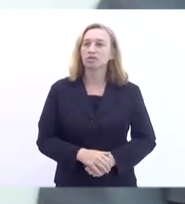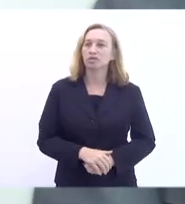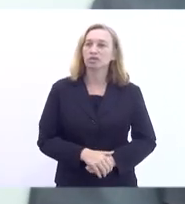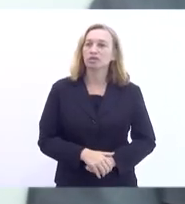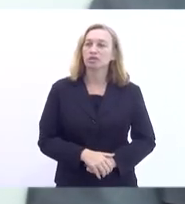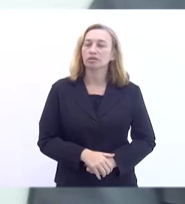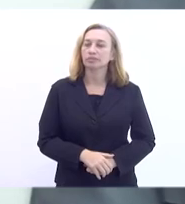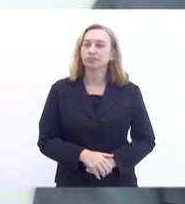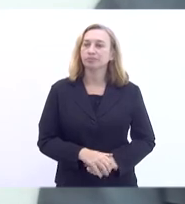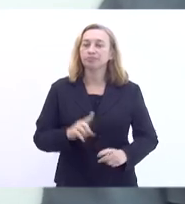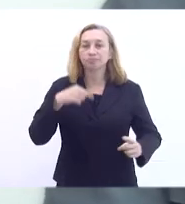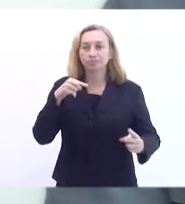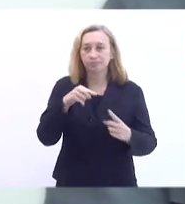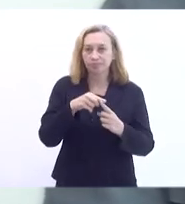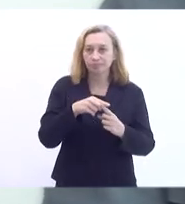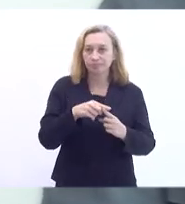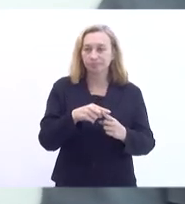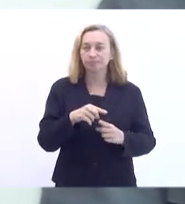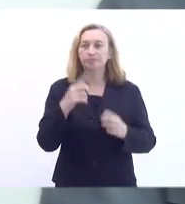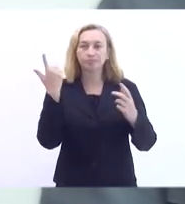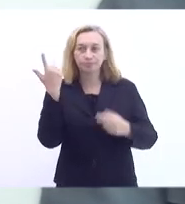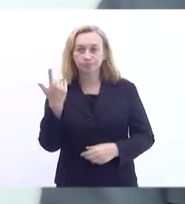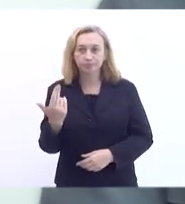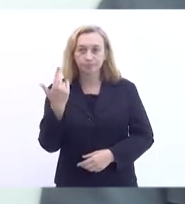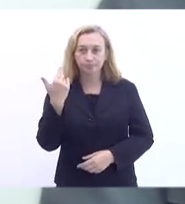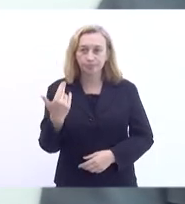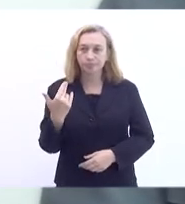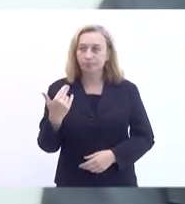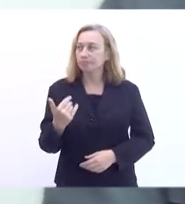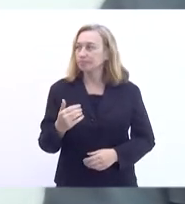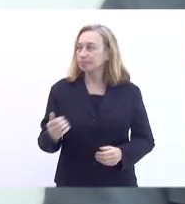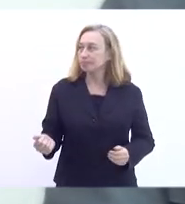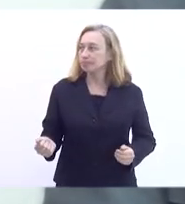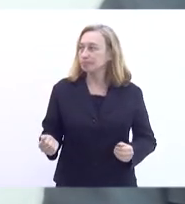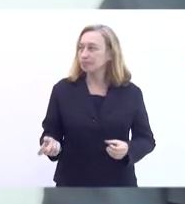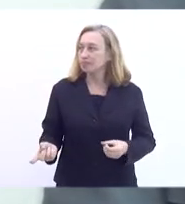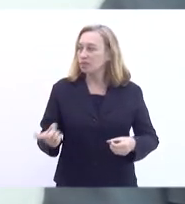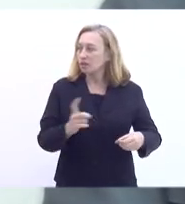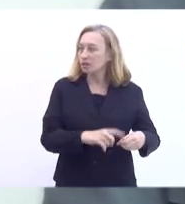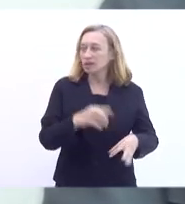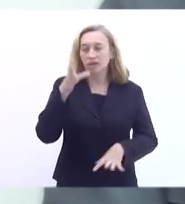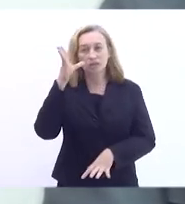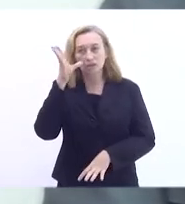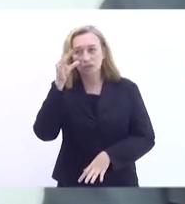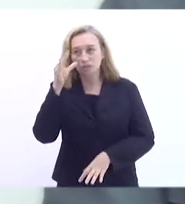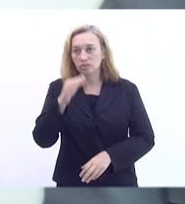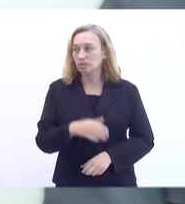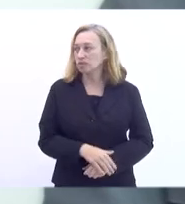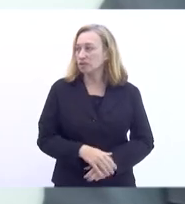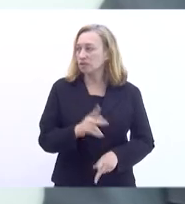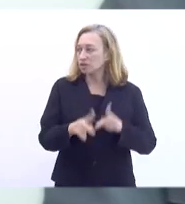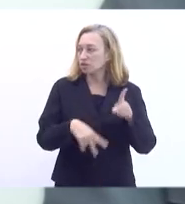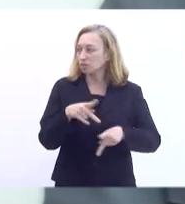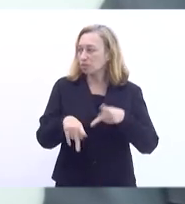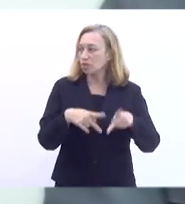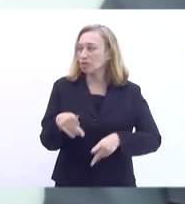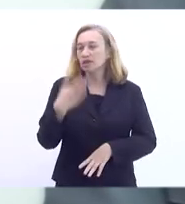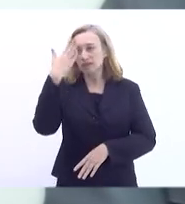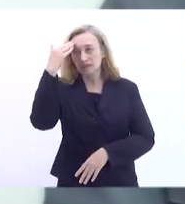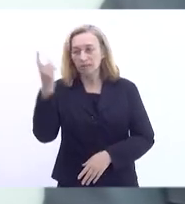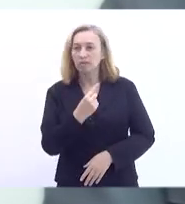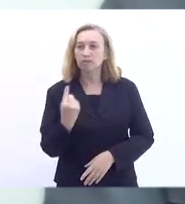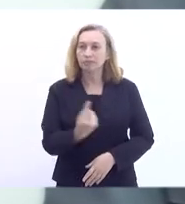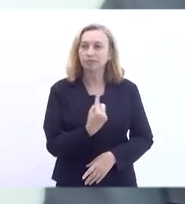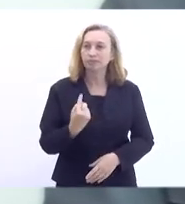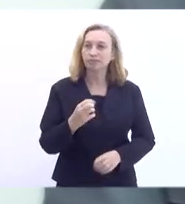busca do objetivo comum que venha também voltado para o interesse público em nós sabemos que